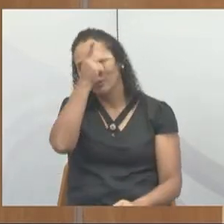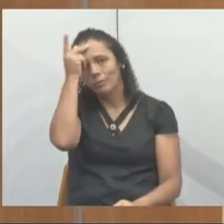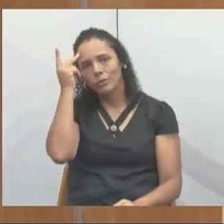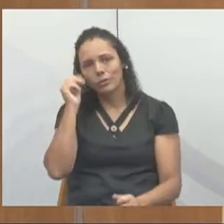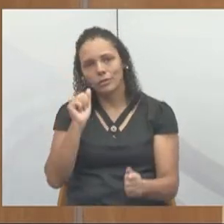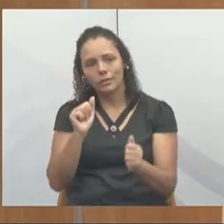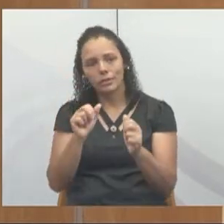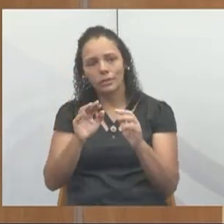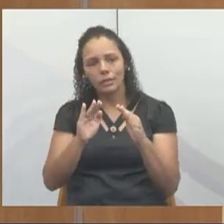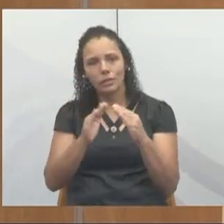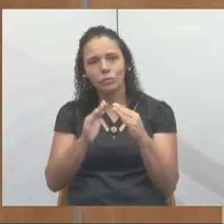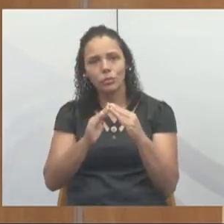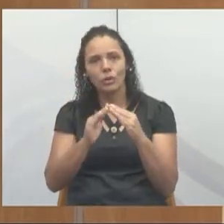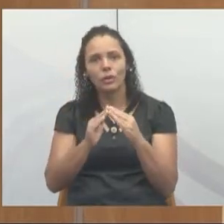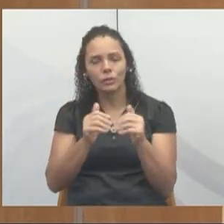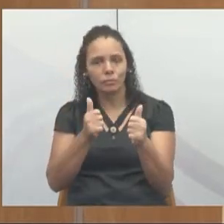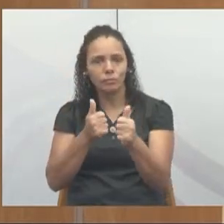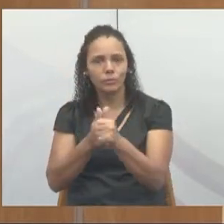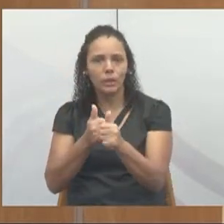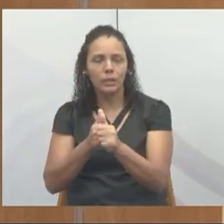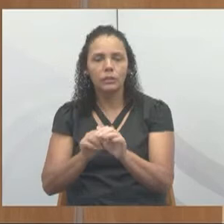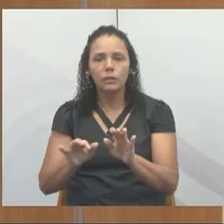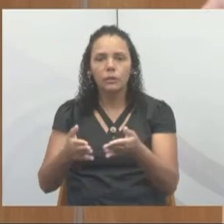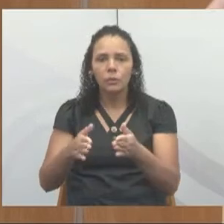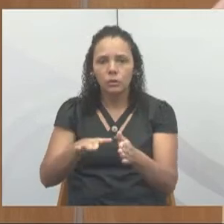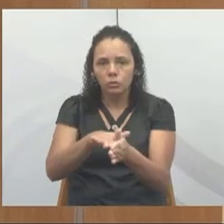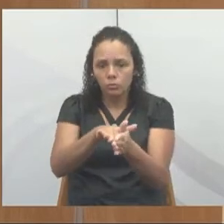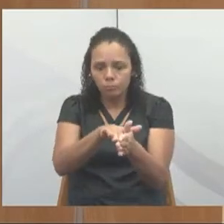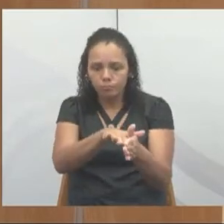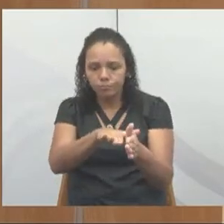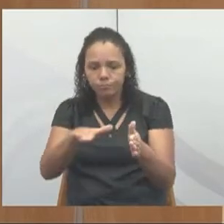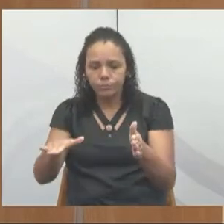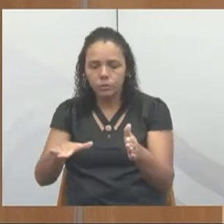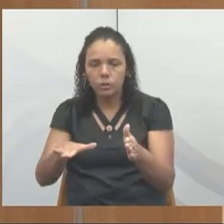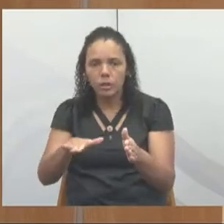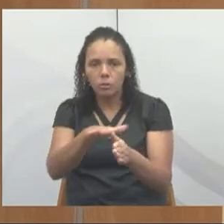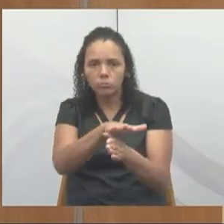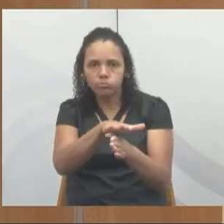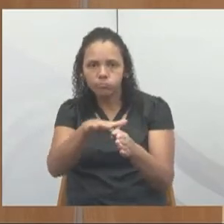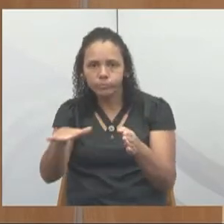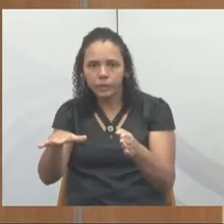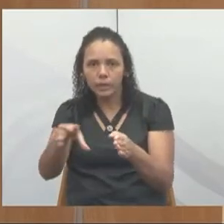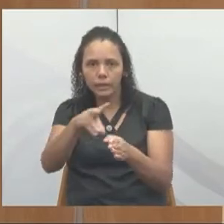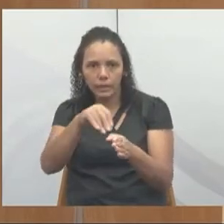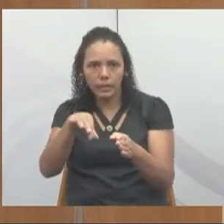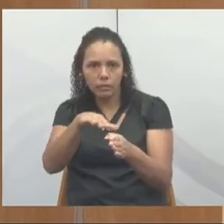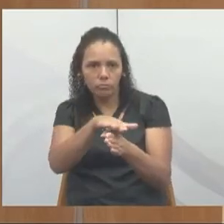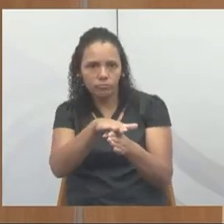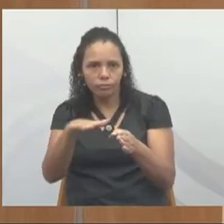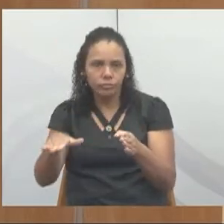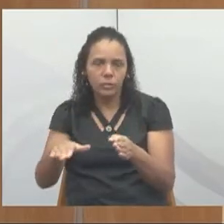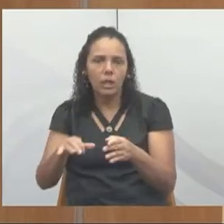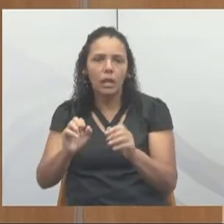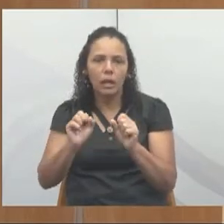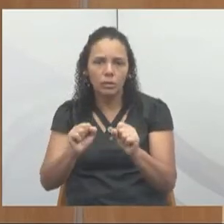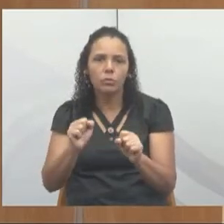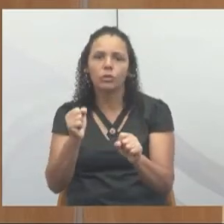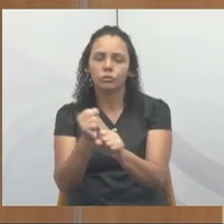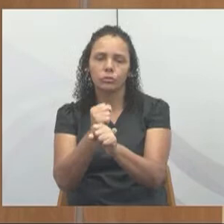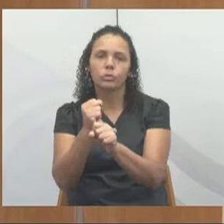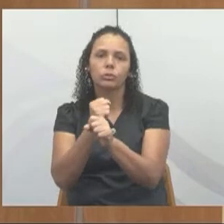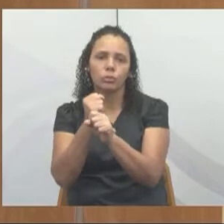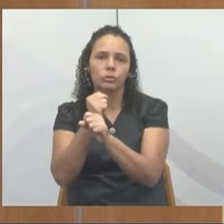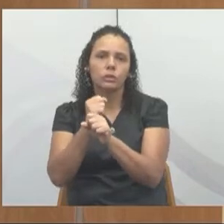Quando conseguir aterrar toda a cava ao lado do Lagoa Azul, aí possibilita a regularização. Então, nesse momento, a gente